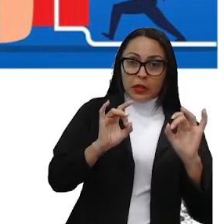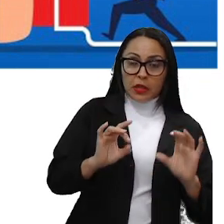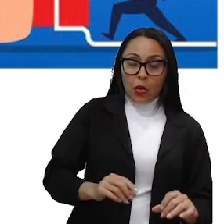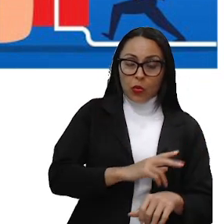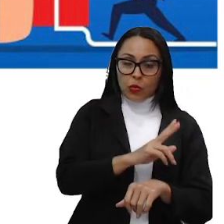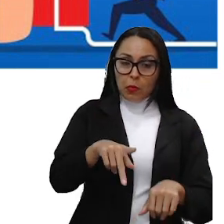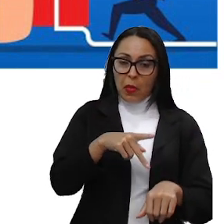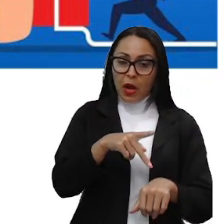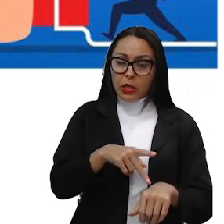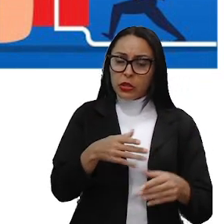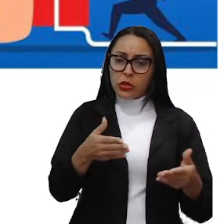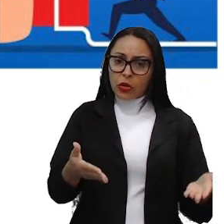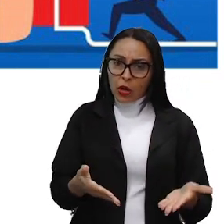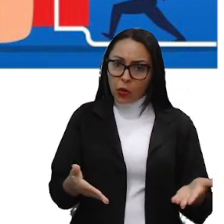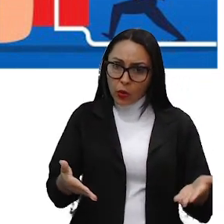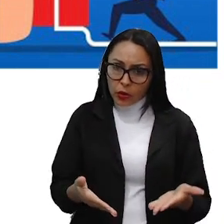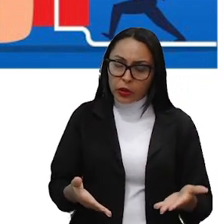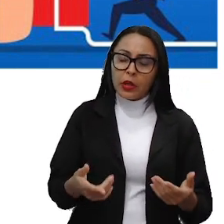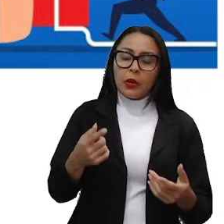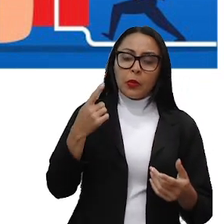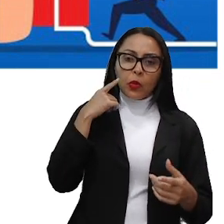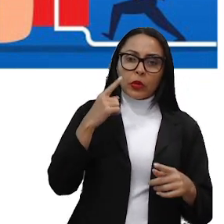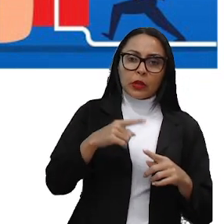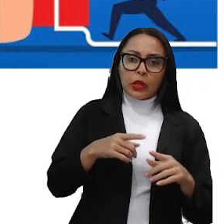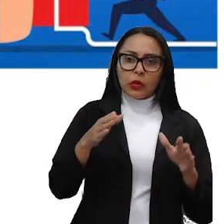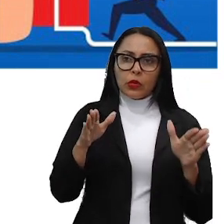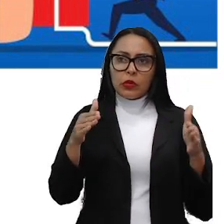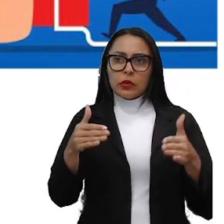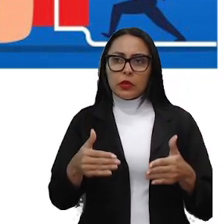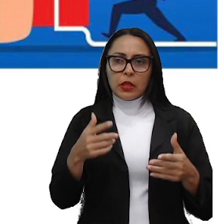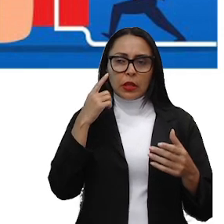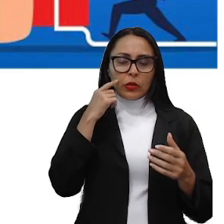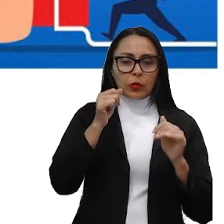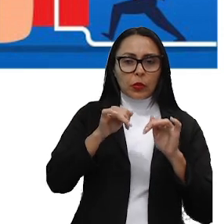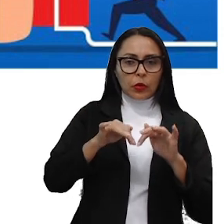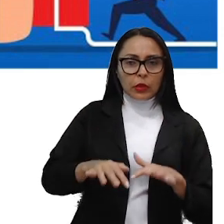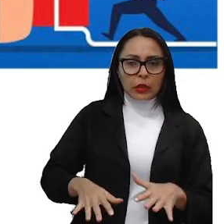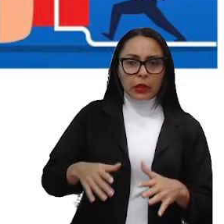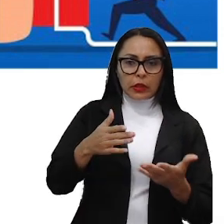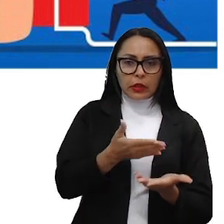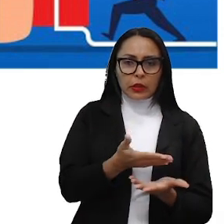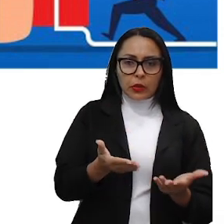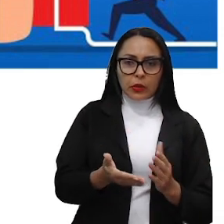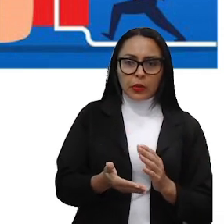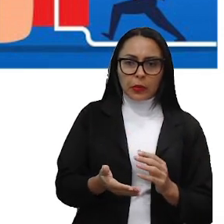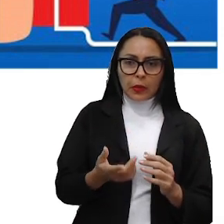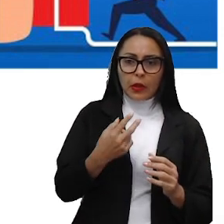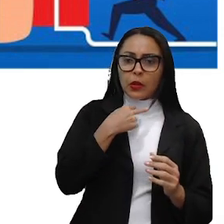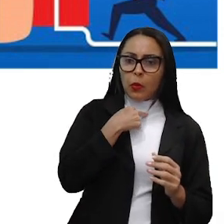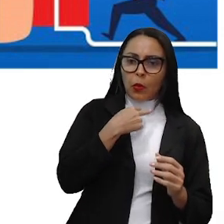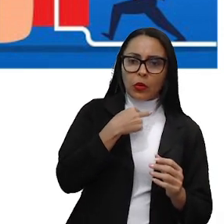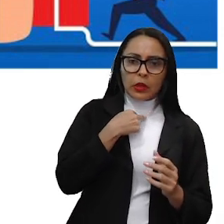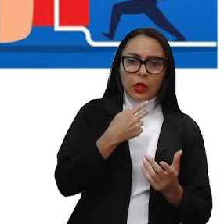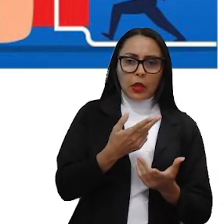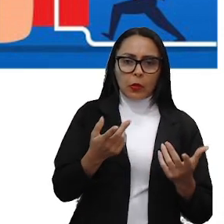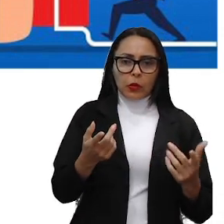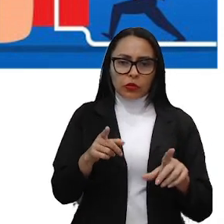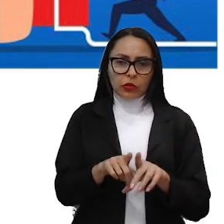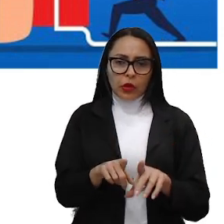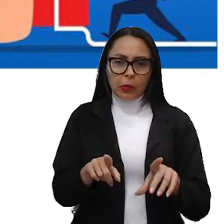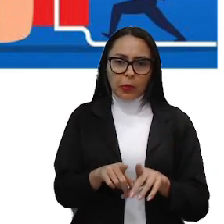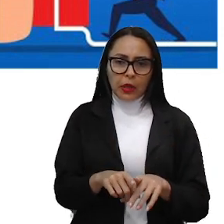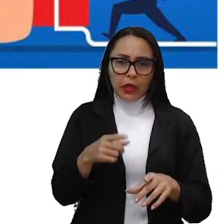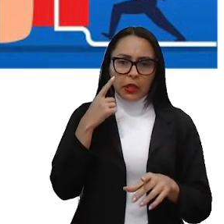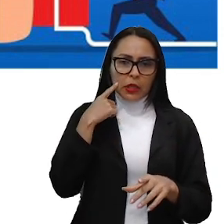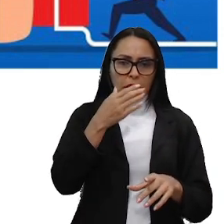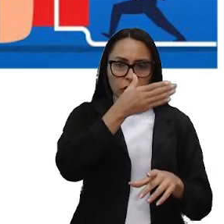país, que concentra quase toda a forma de escoamento da produção pelo modal rodoviário. Não podemos deixar de considerar que o modal rodoviário